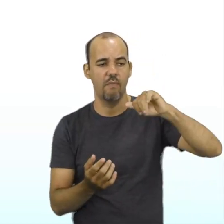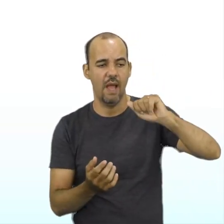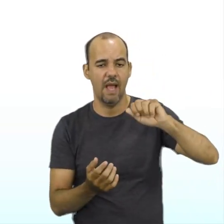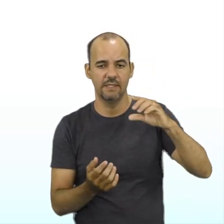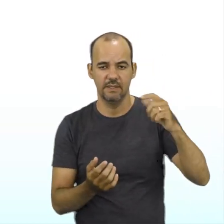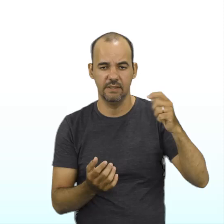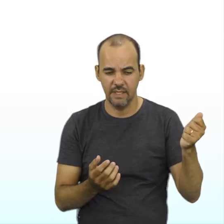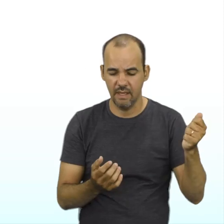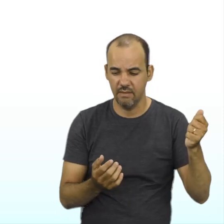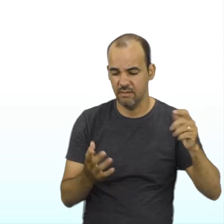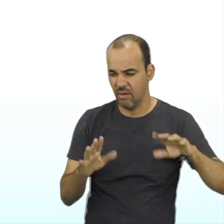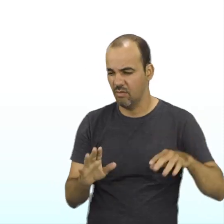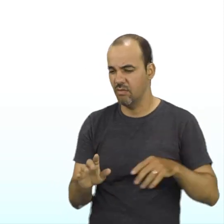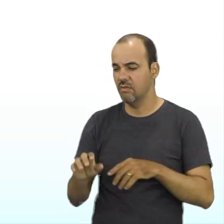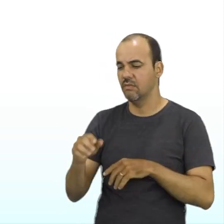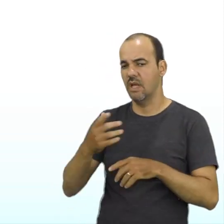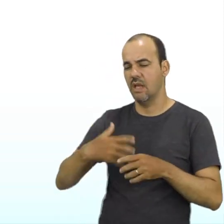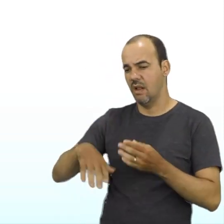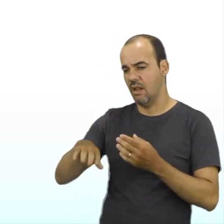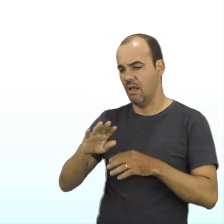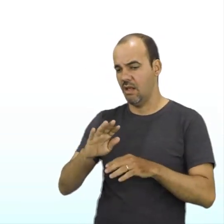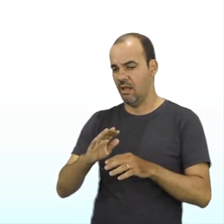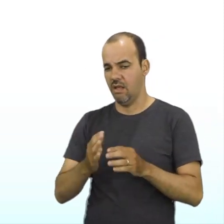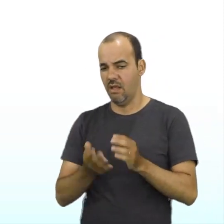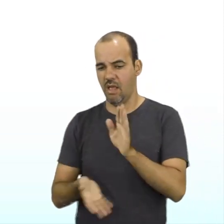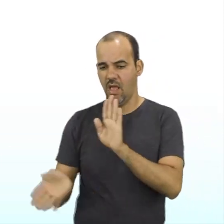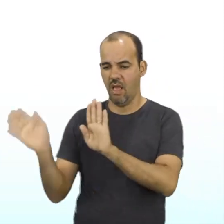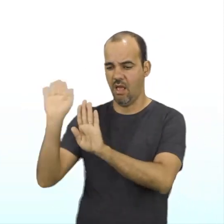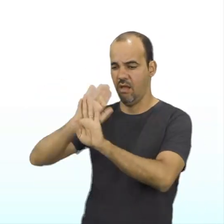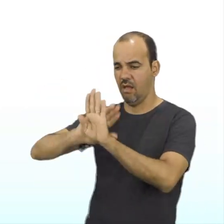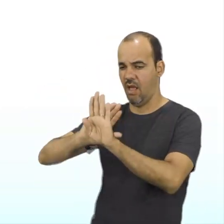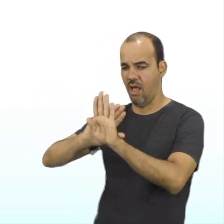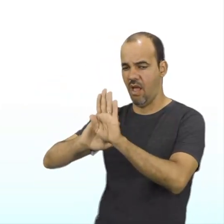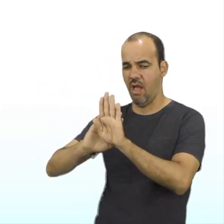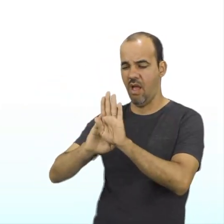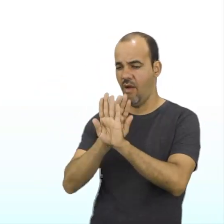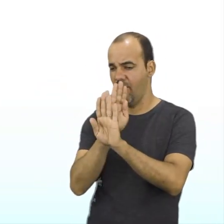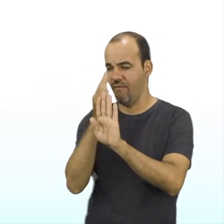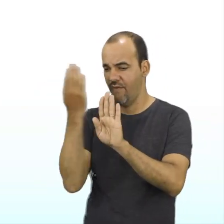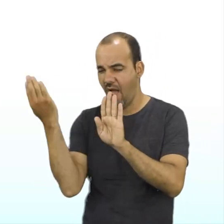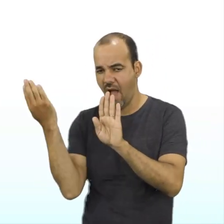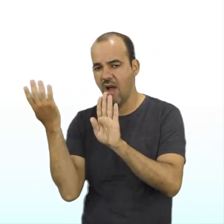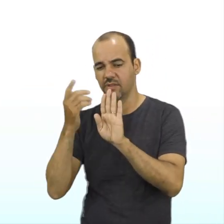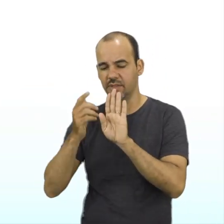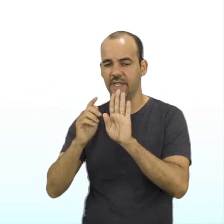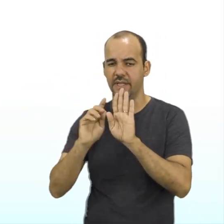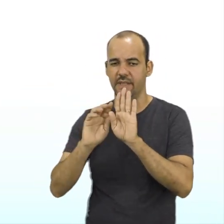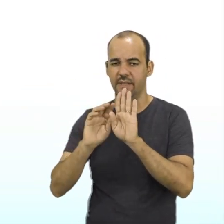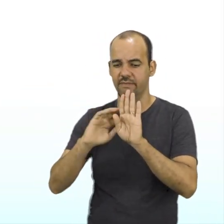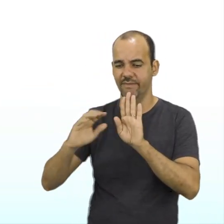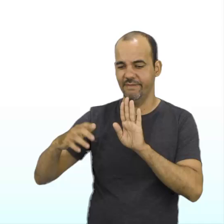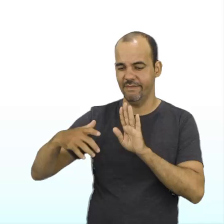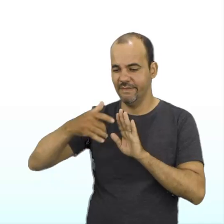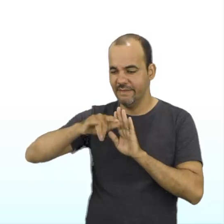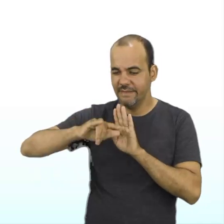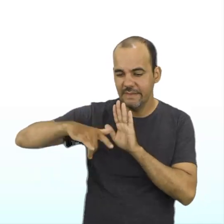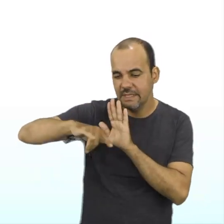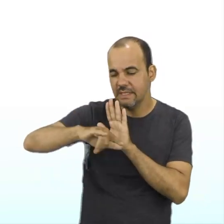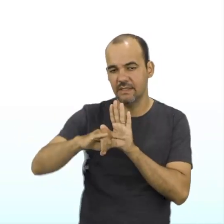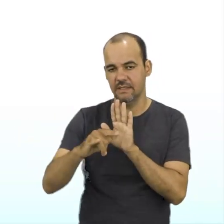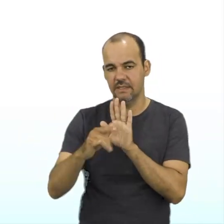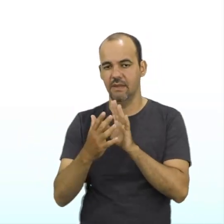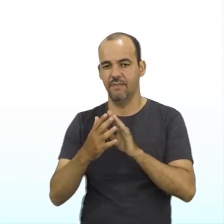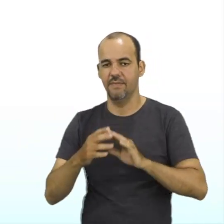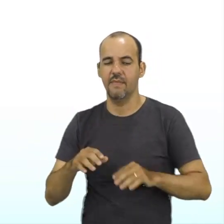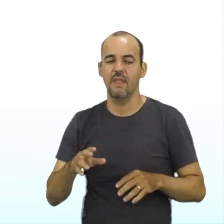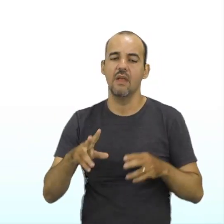fumaça serve para quê? Para encobrir, né? Que conversa com o que o texto está falando, das atitudes dos